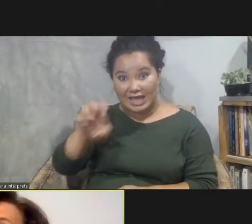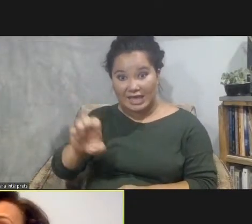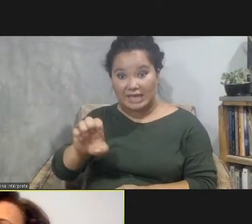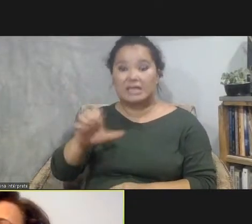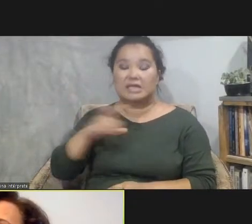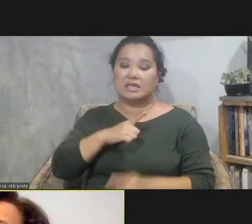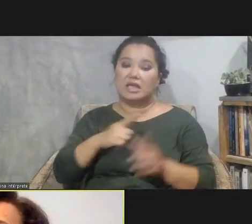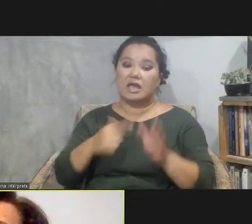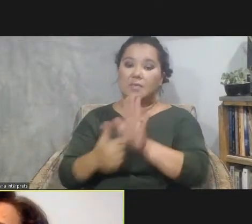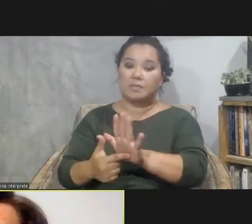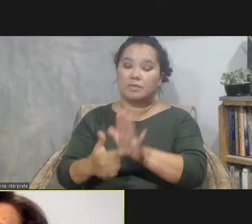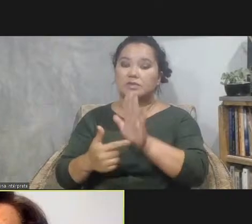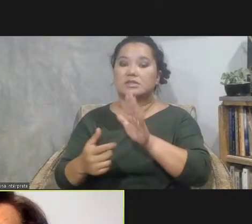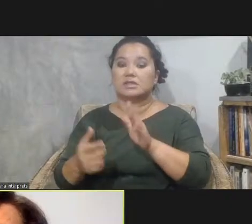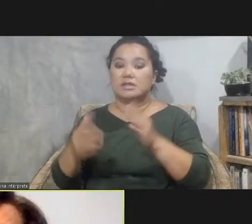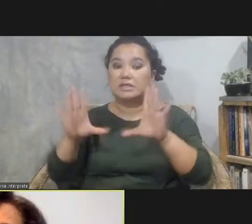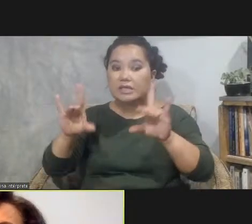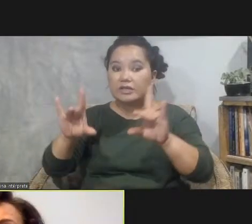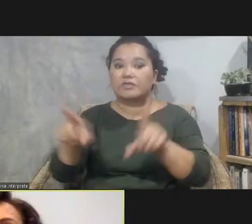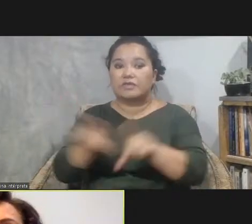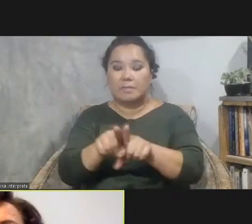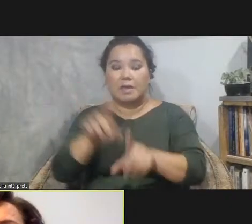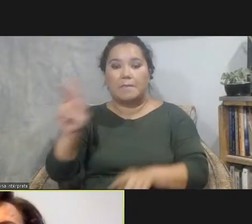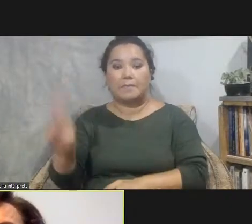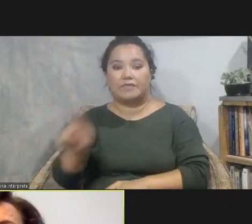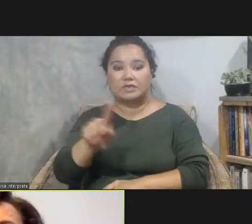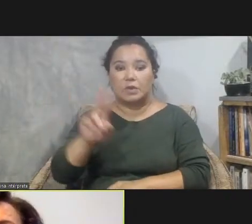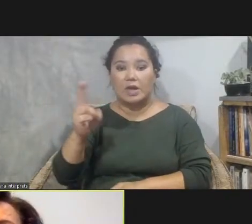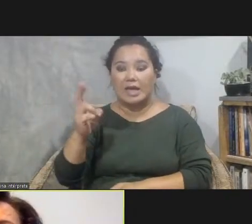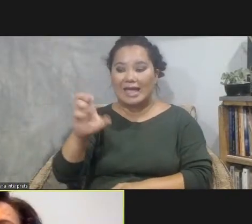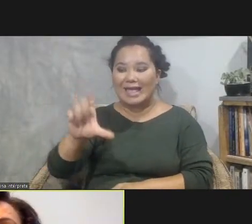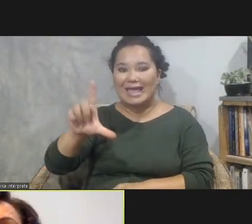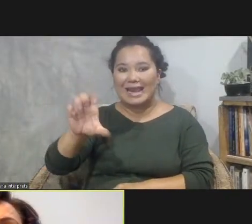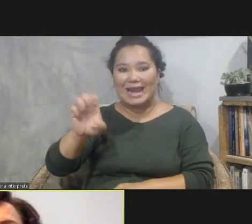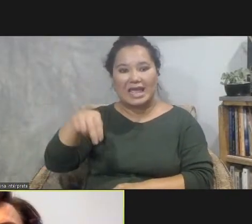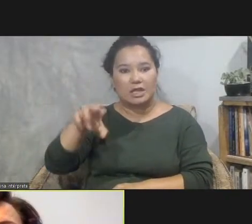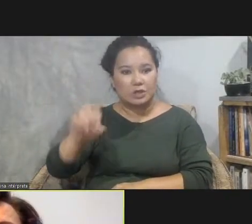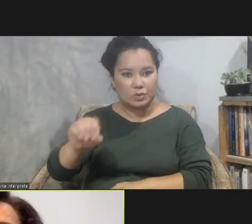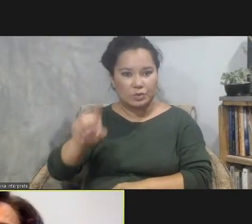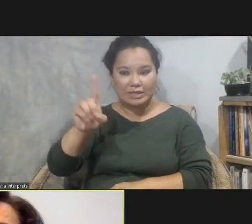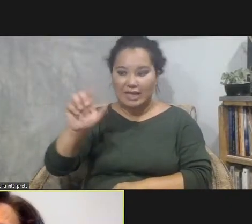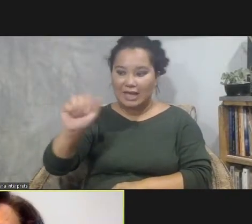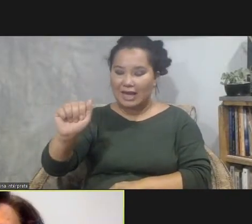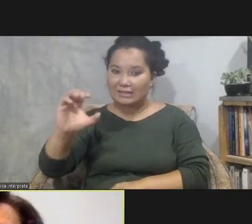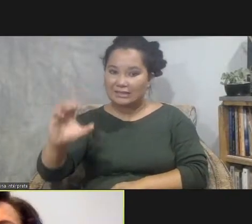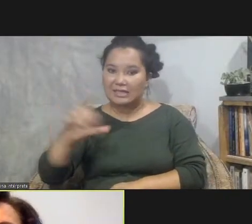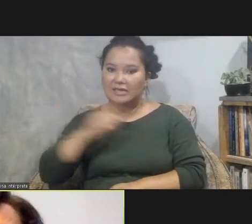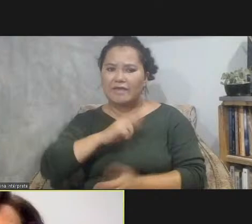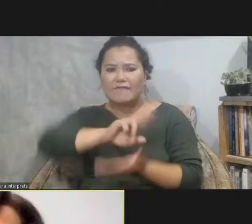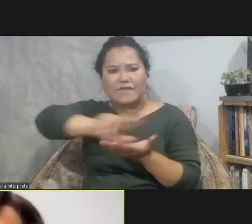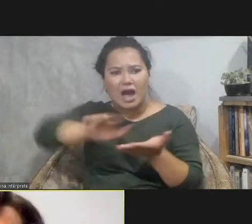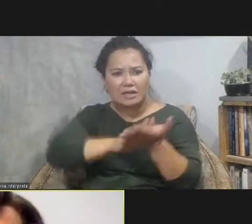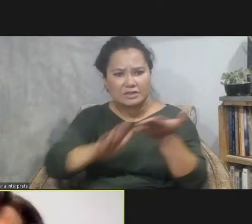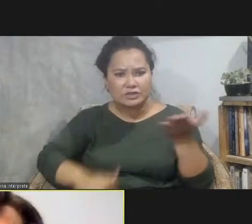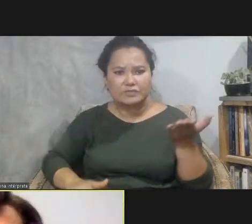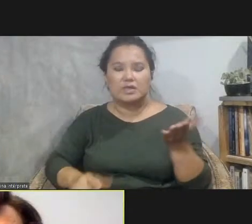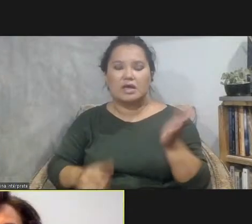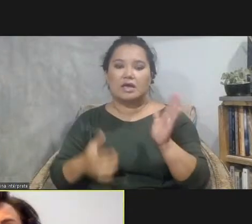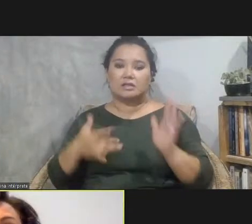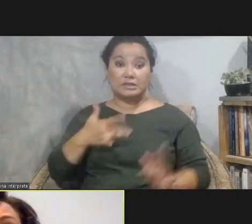científica. E ao professor Hileno, do DAC, com as inúmeras atividades vinculadas à saúde mental e ao bem